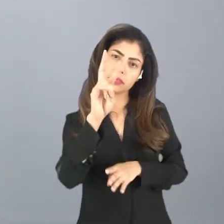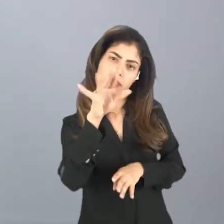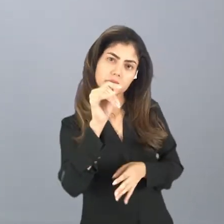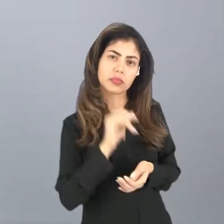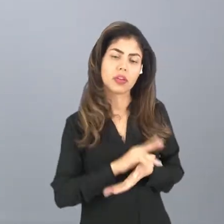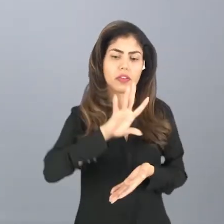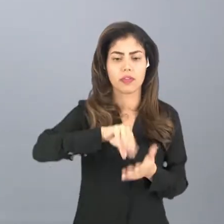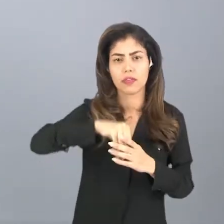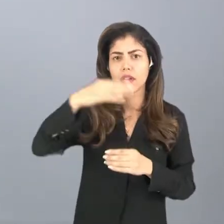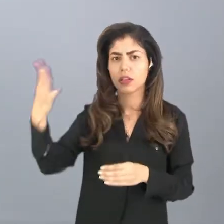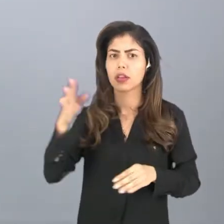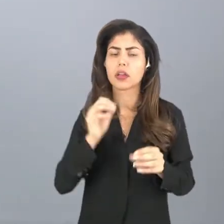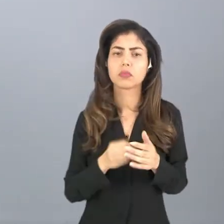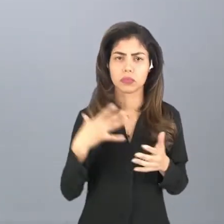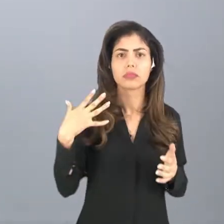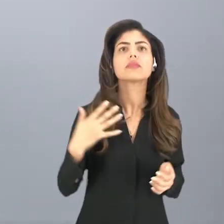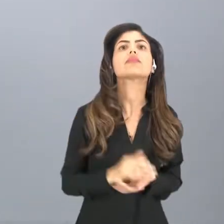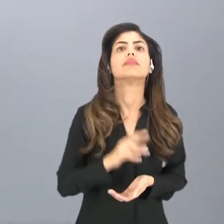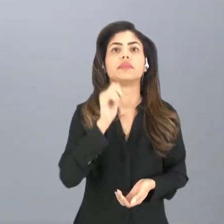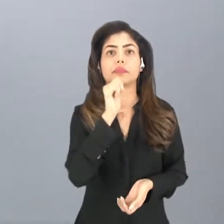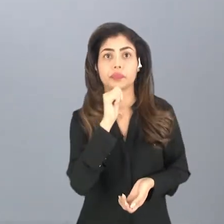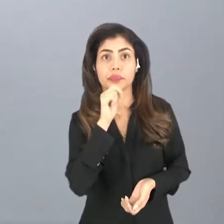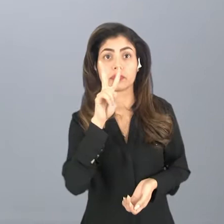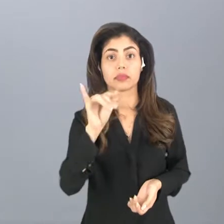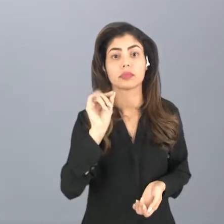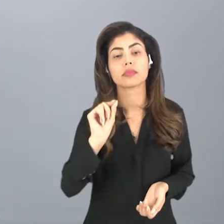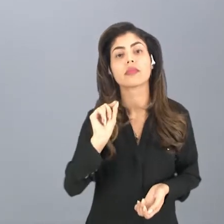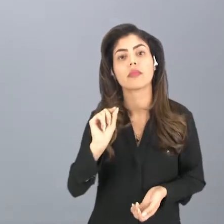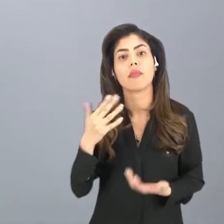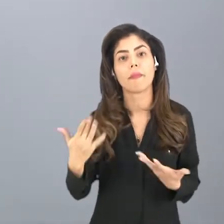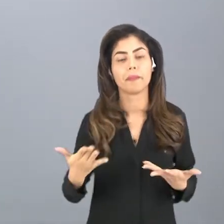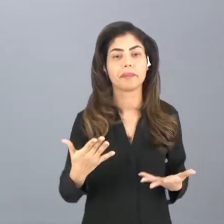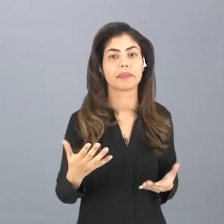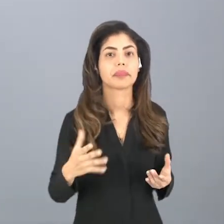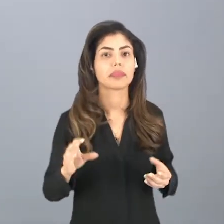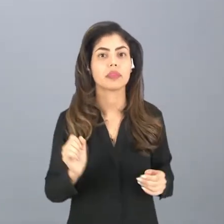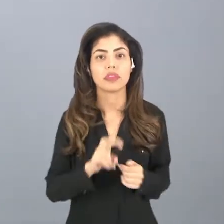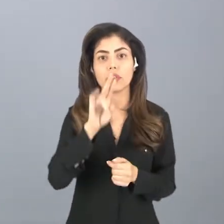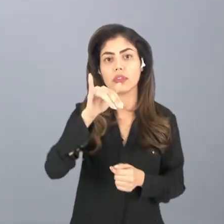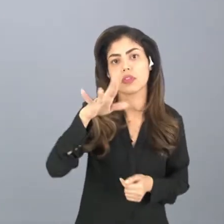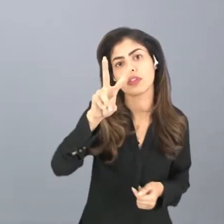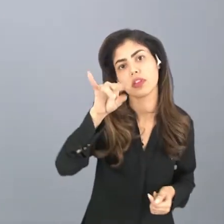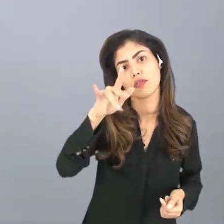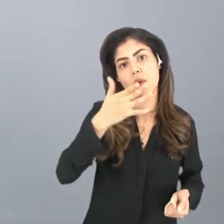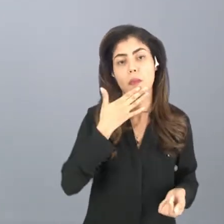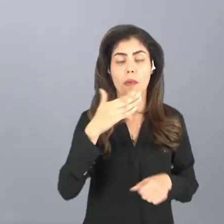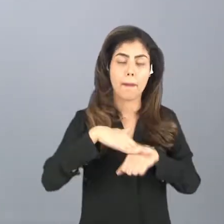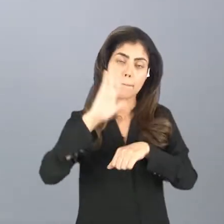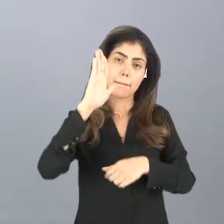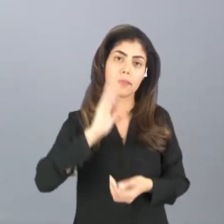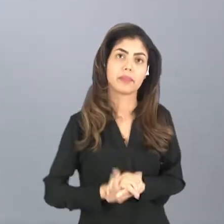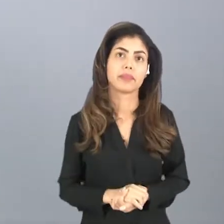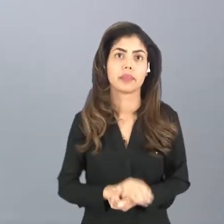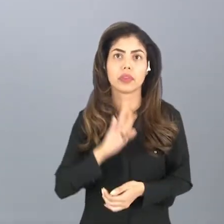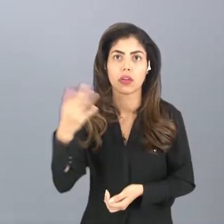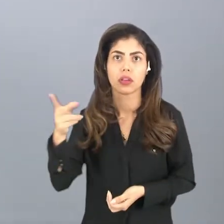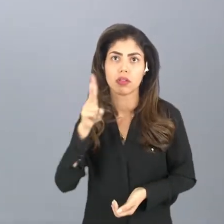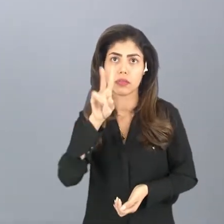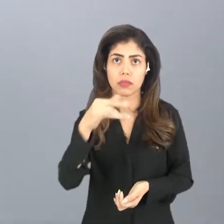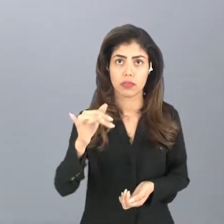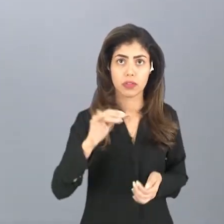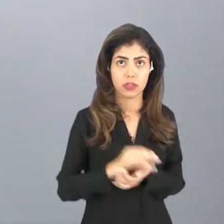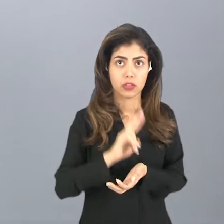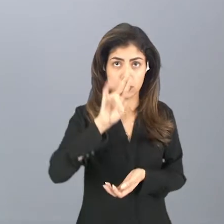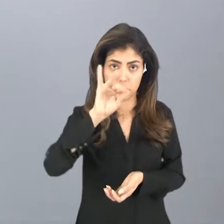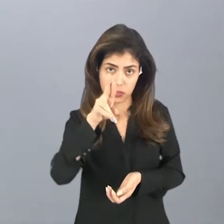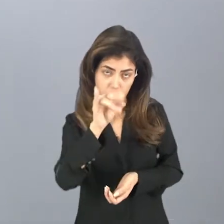além disso, certo? A gente utiliza dela justamente para um nível a mais de interpretação. Quando eu vou fazer um juízo,